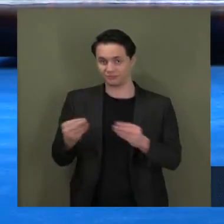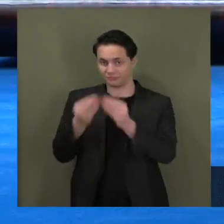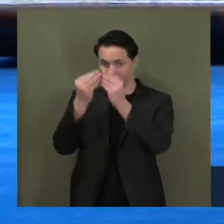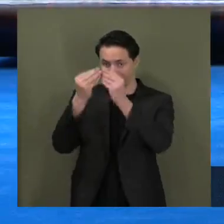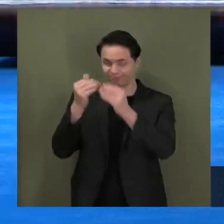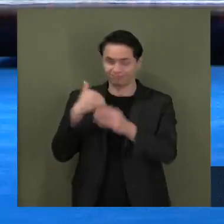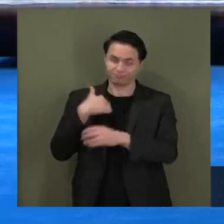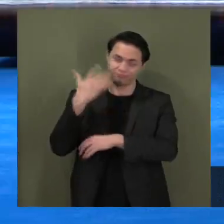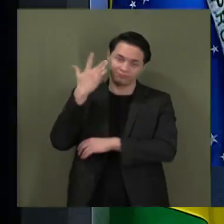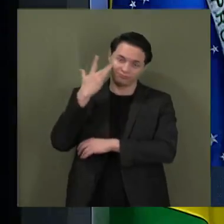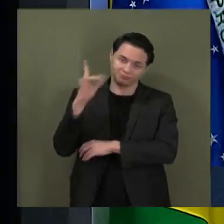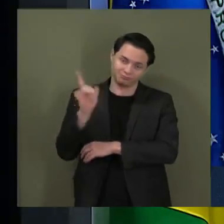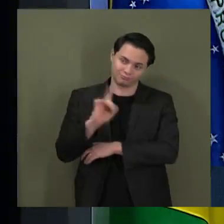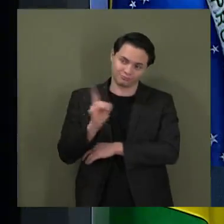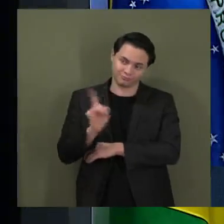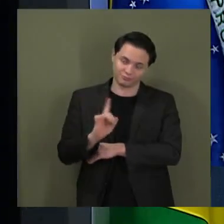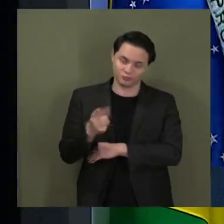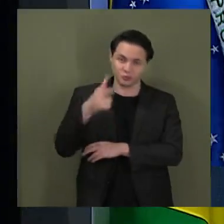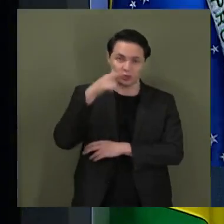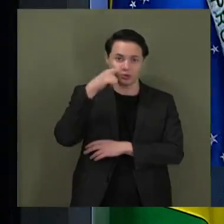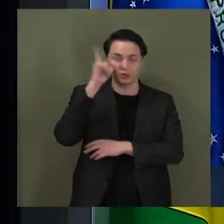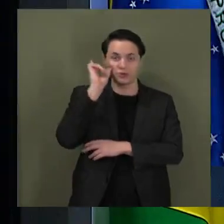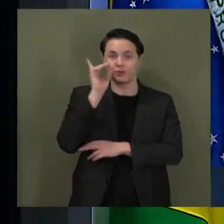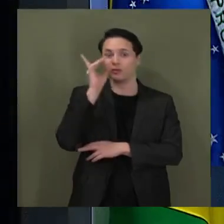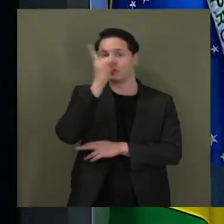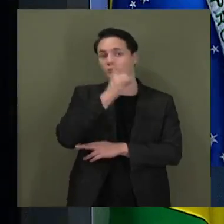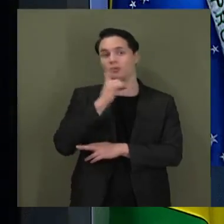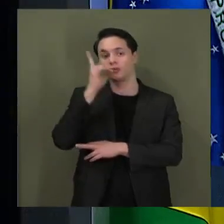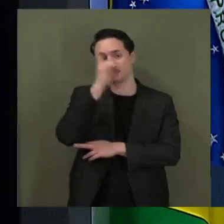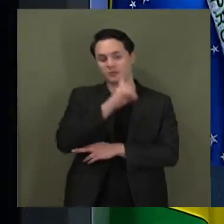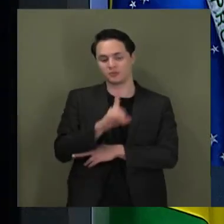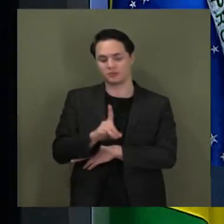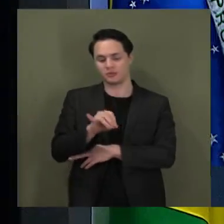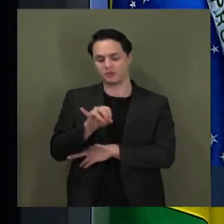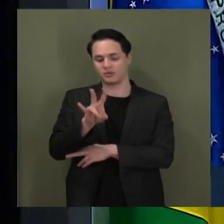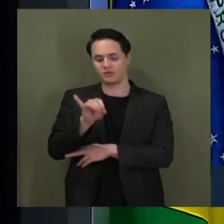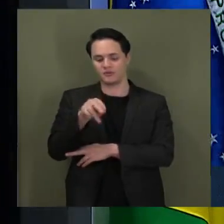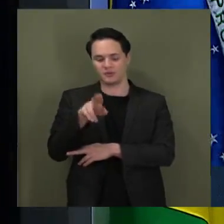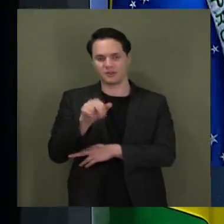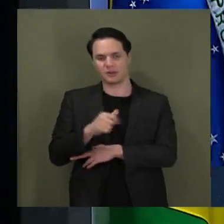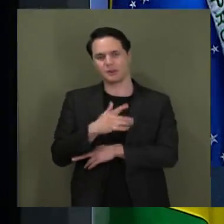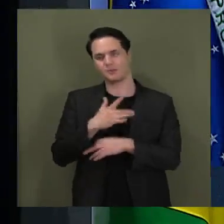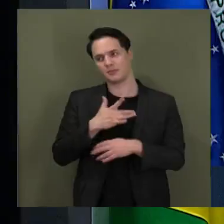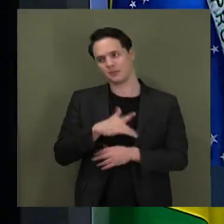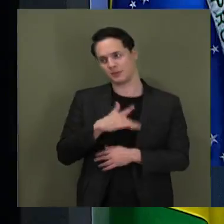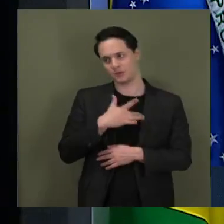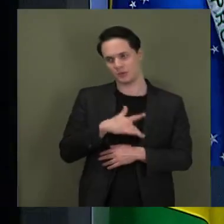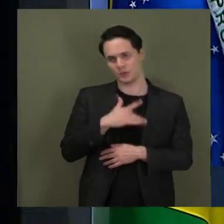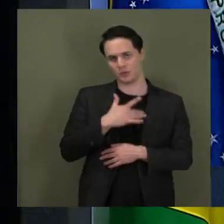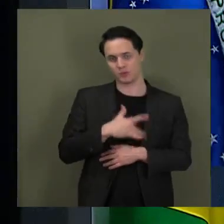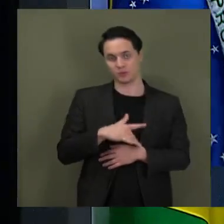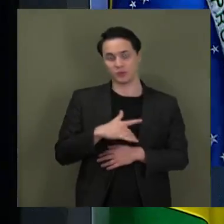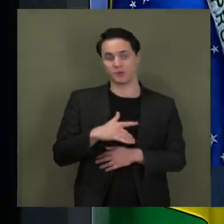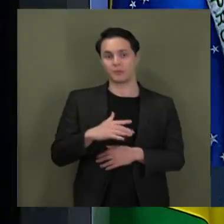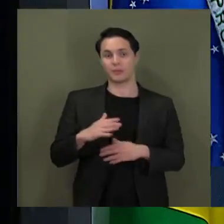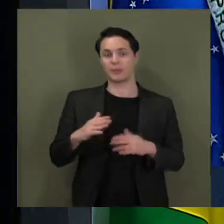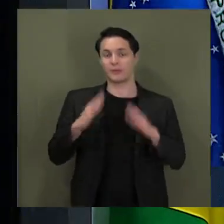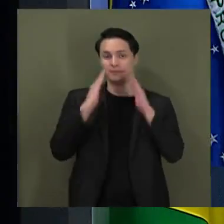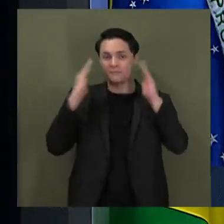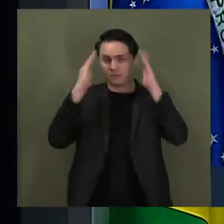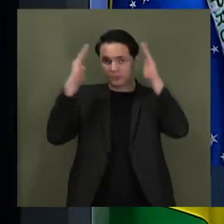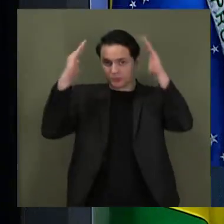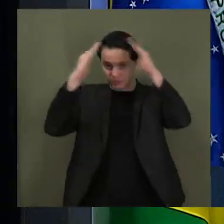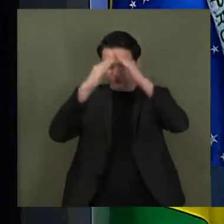Ontem foi o domingo da Divina Misericórdia, que o Papa João Paulo II,